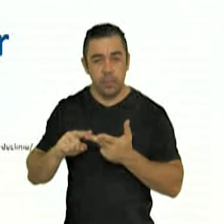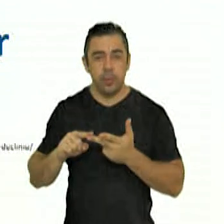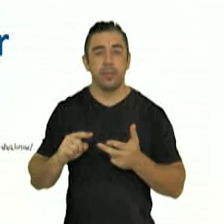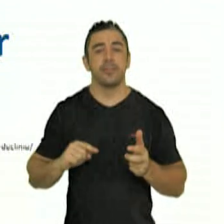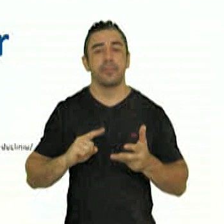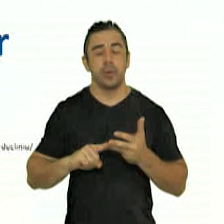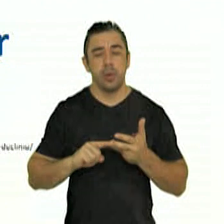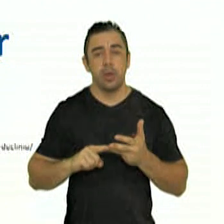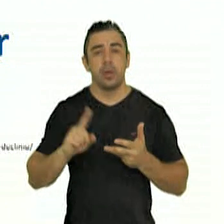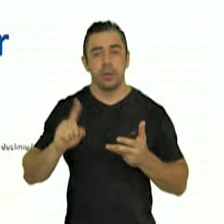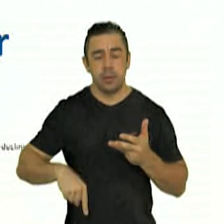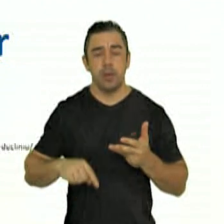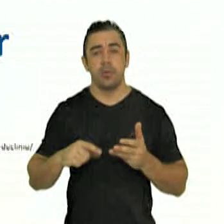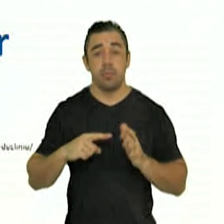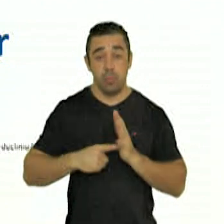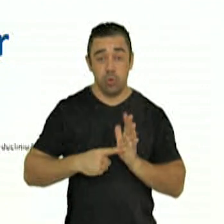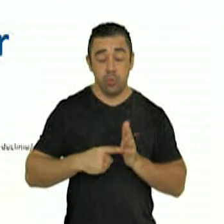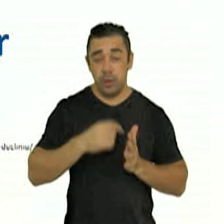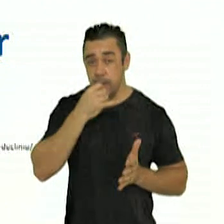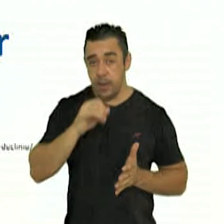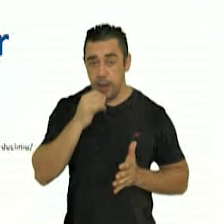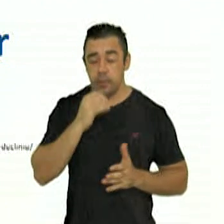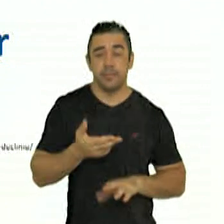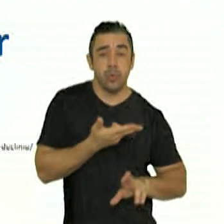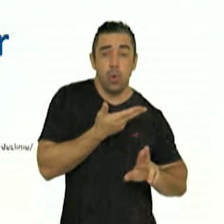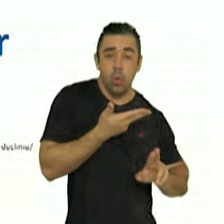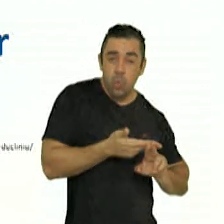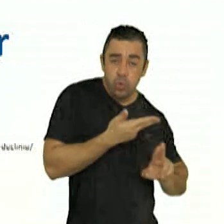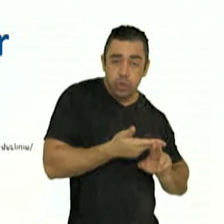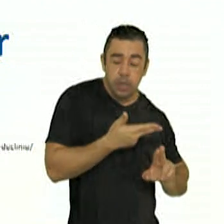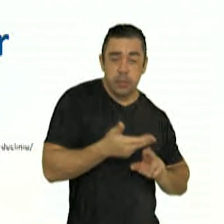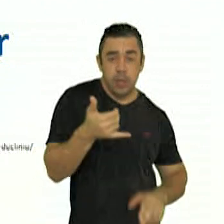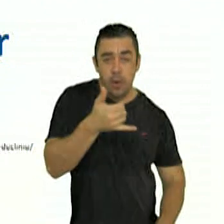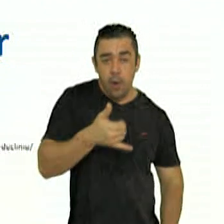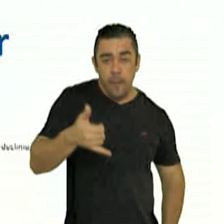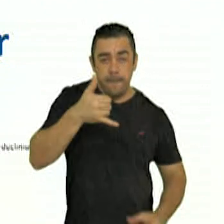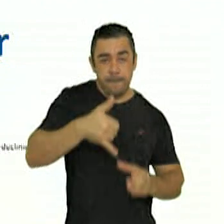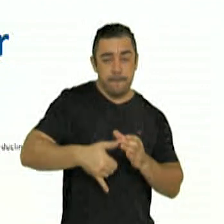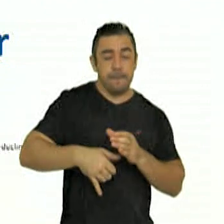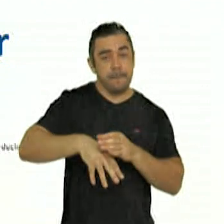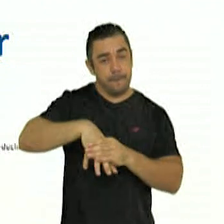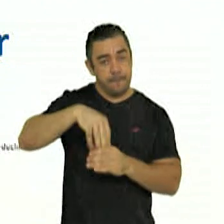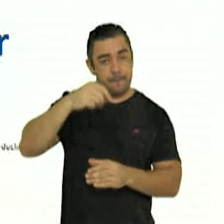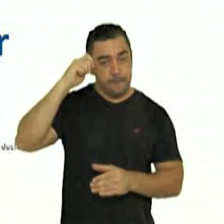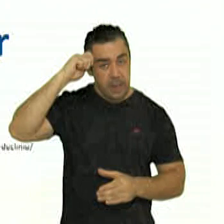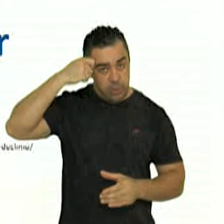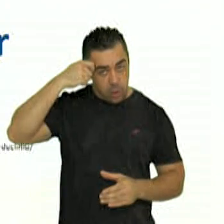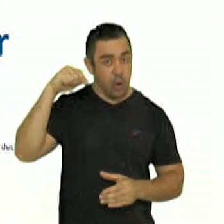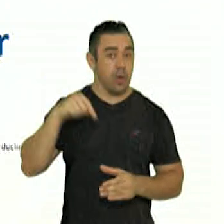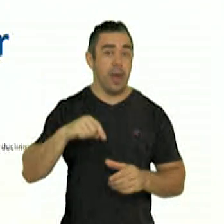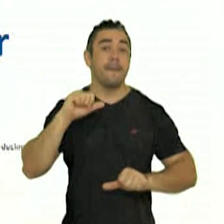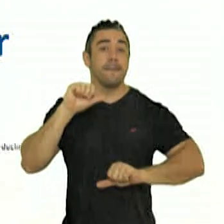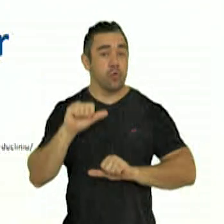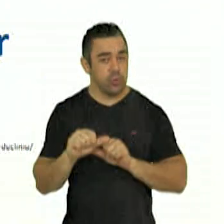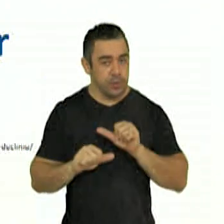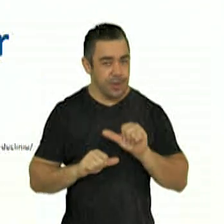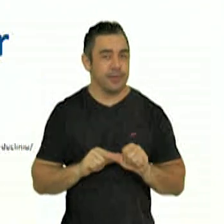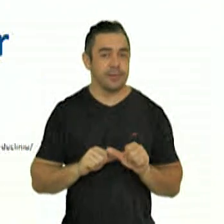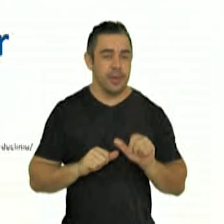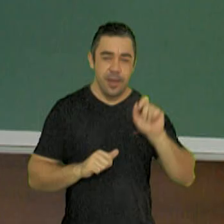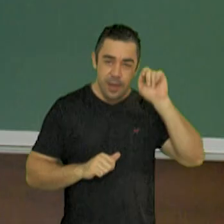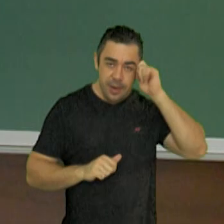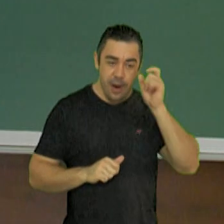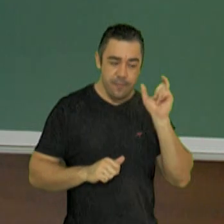motor elétrico, utilização do petróleo, a transição, essa mudança de fonte de energia também foi decisiva